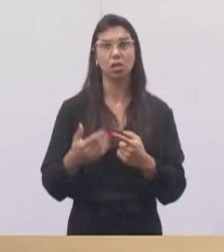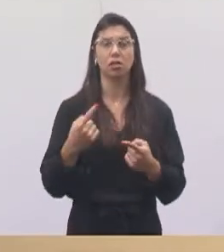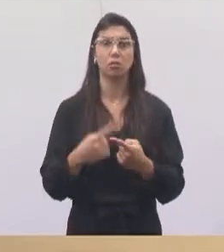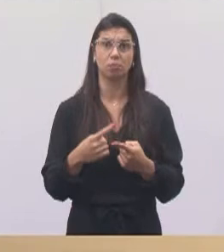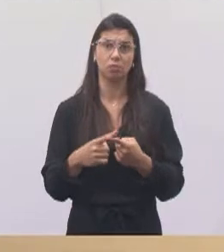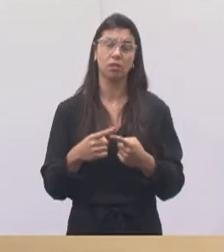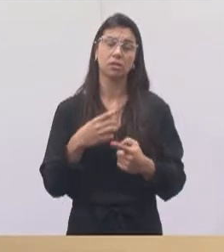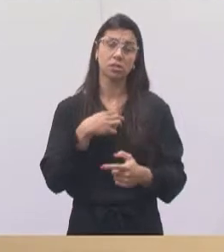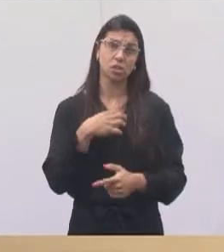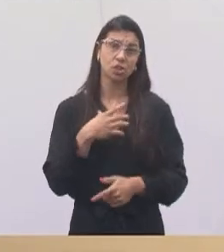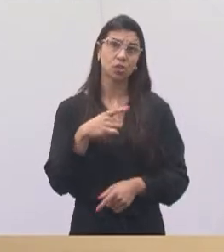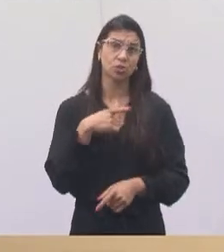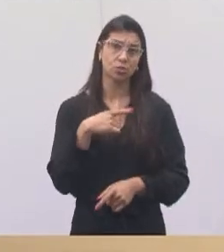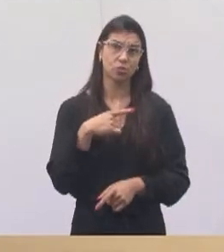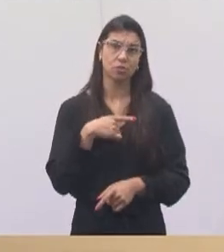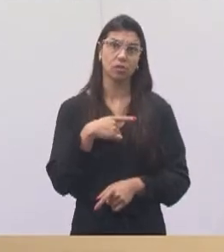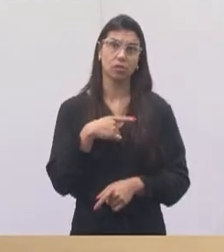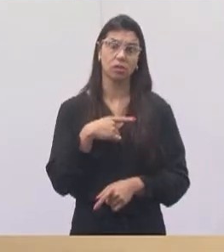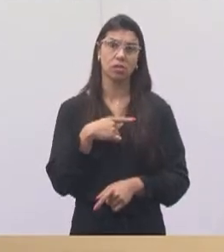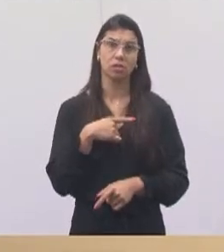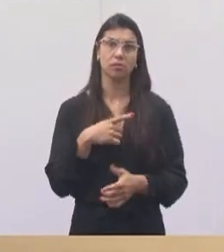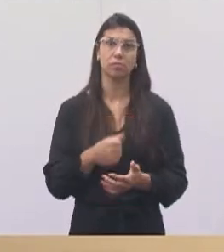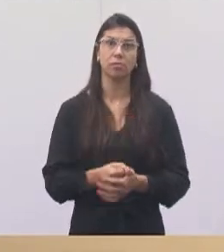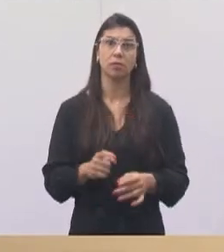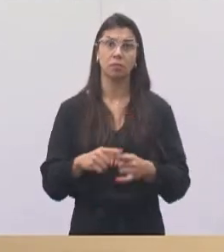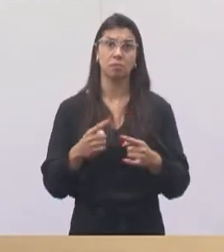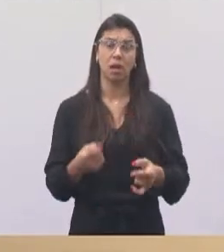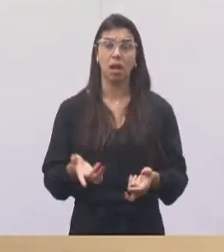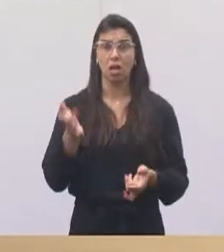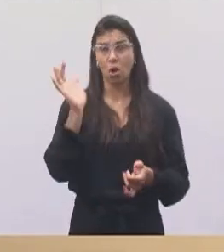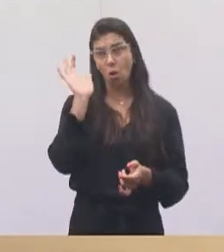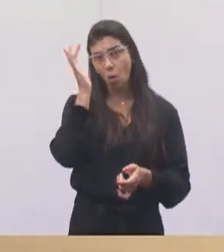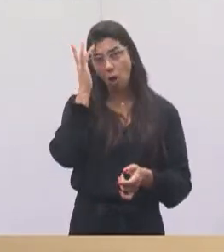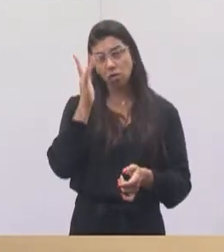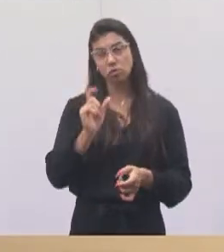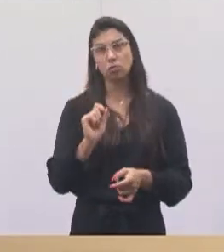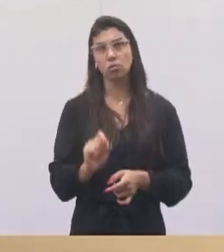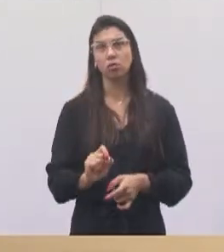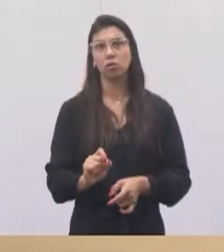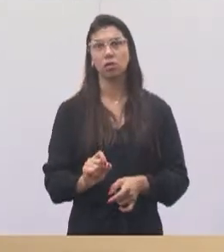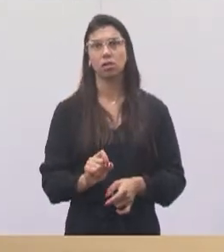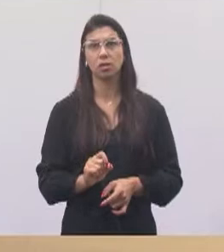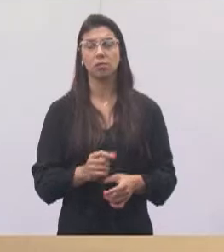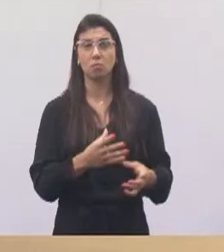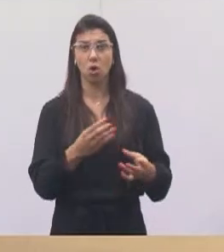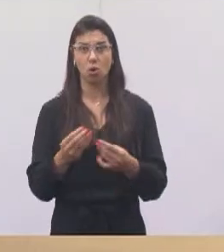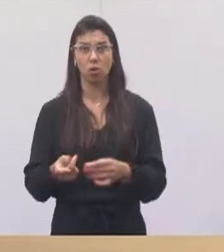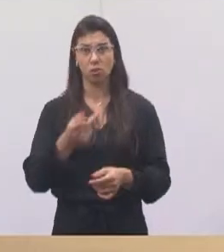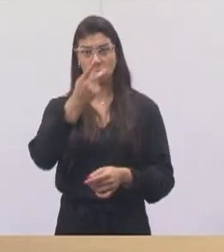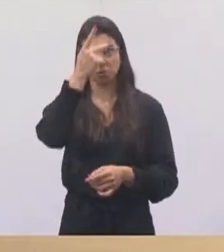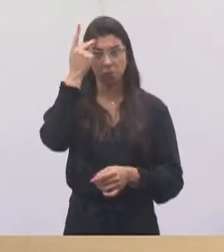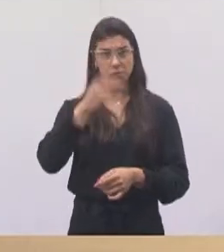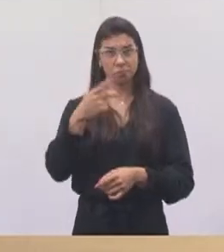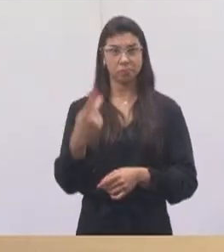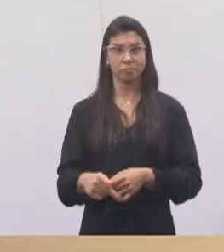algum sentido, mas eu acho que muitos aqui querem cercear